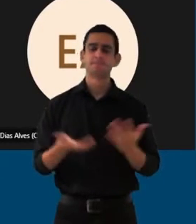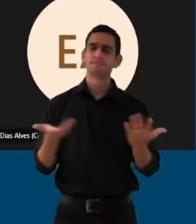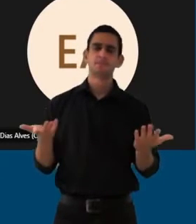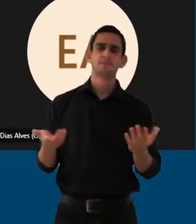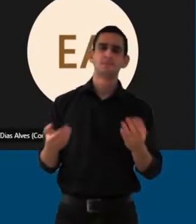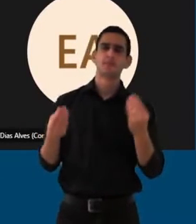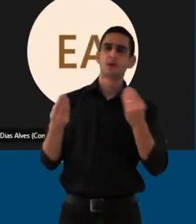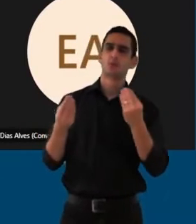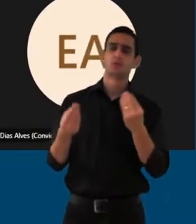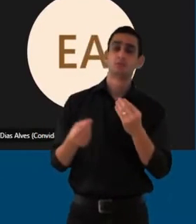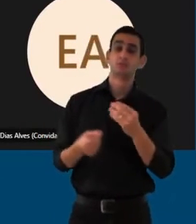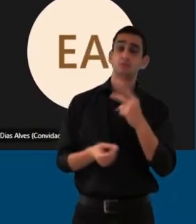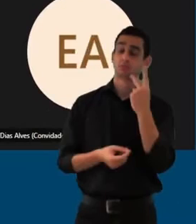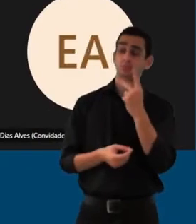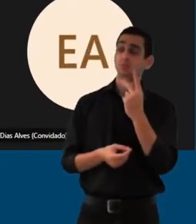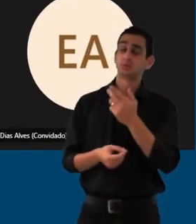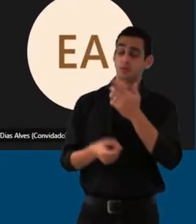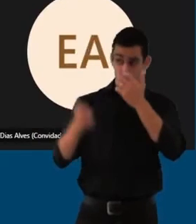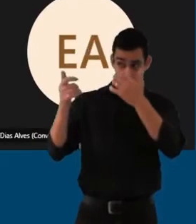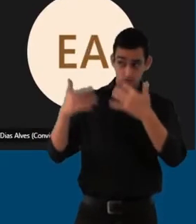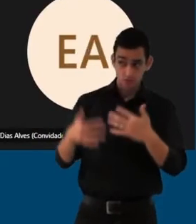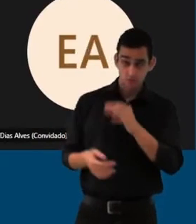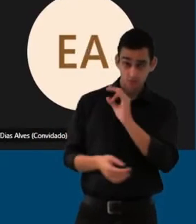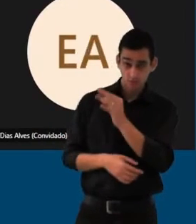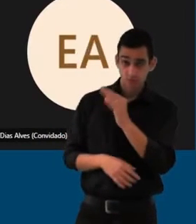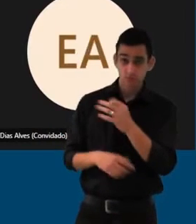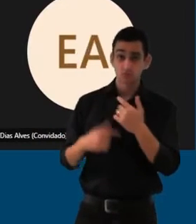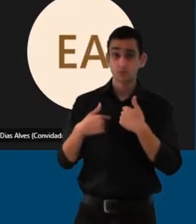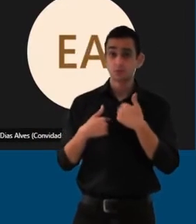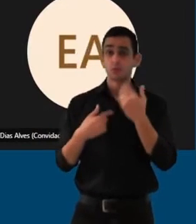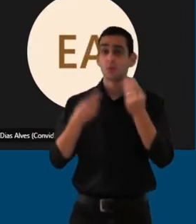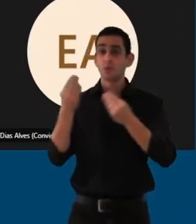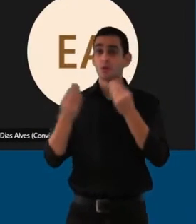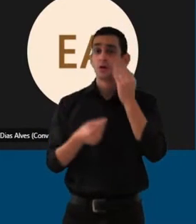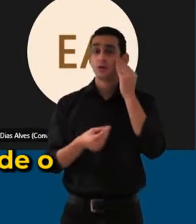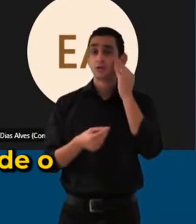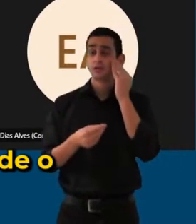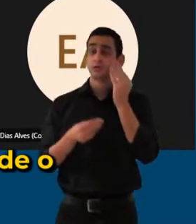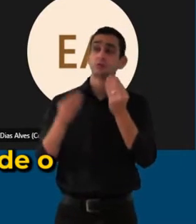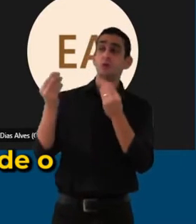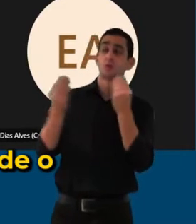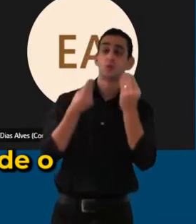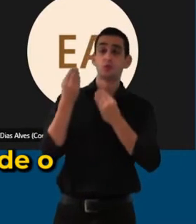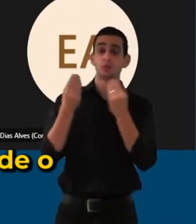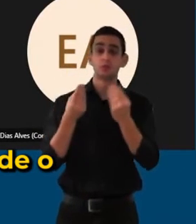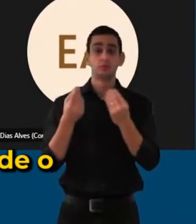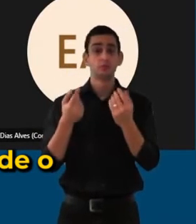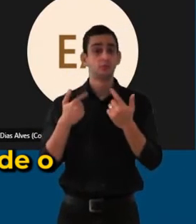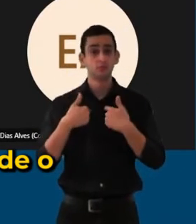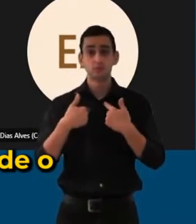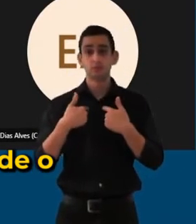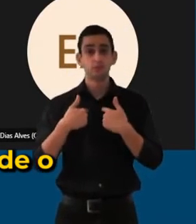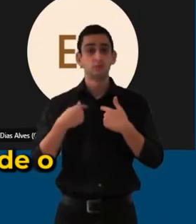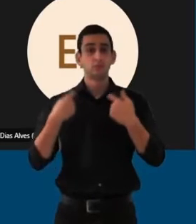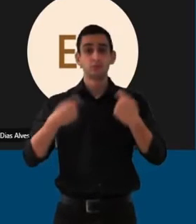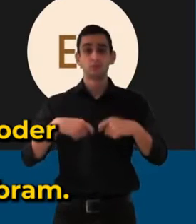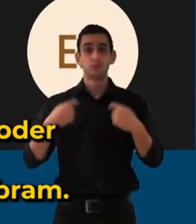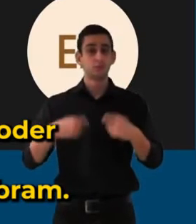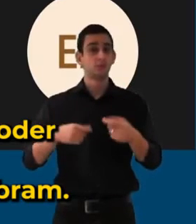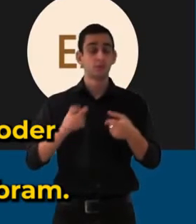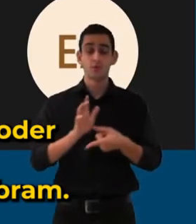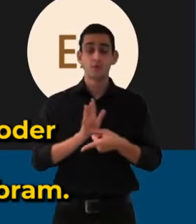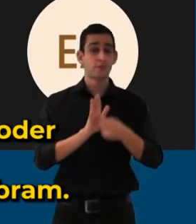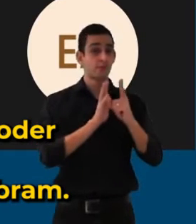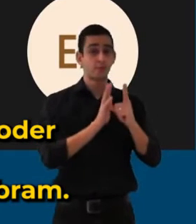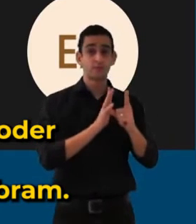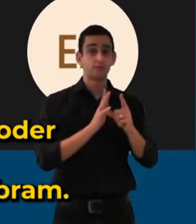então, porque eu tô, pelo que eu entendo, né, eu vou reiterar o que eu estou falando desde o começo. Eu